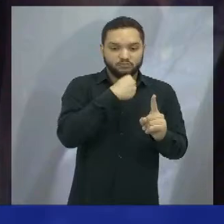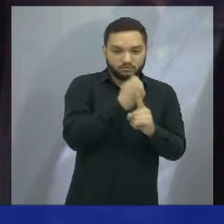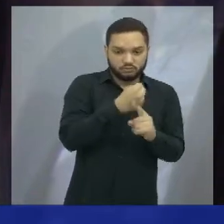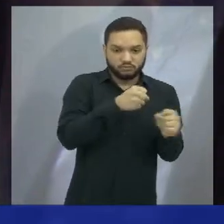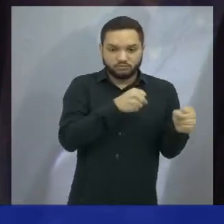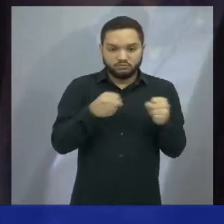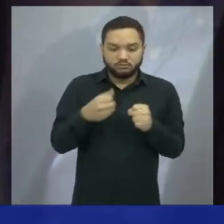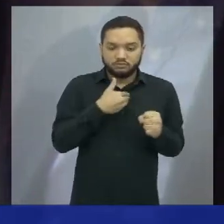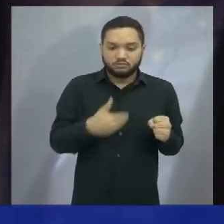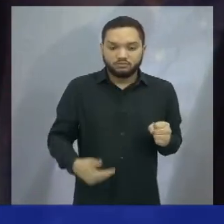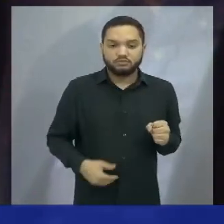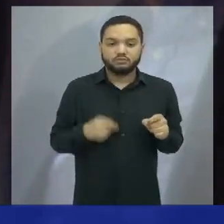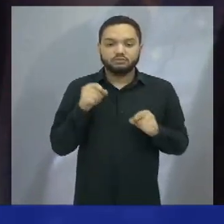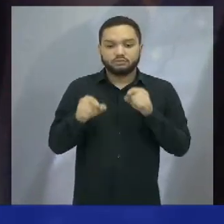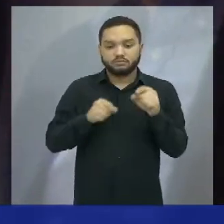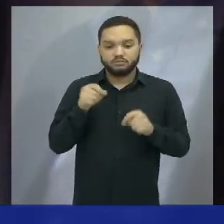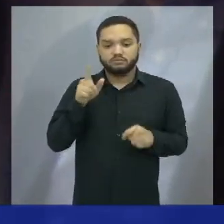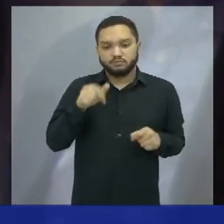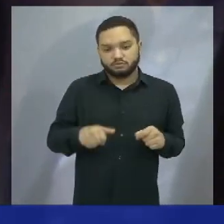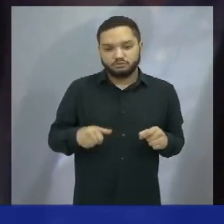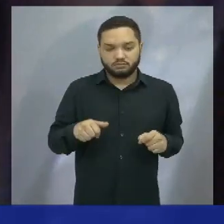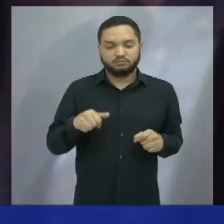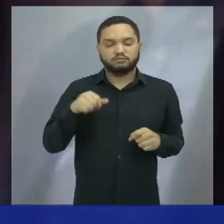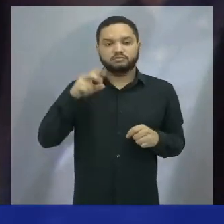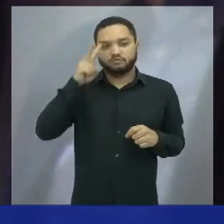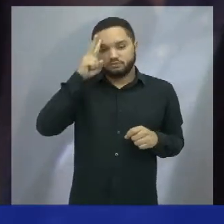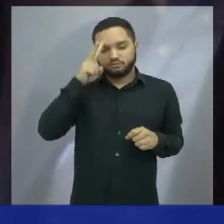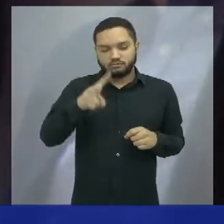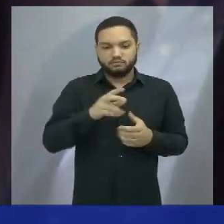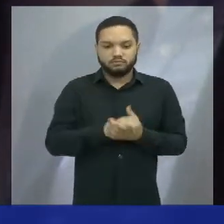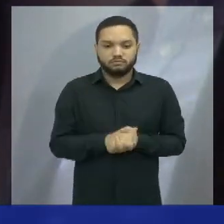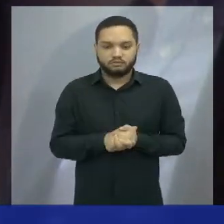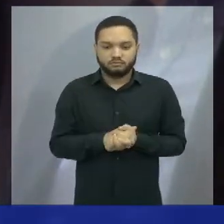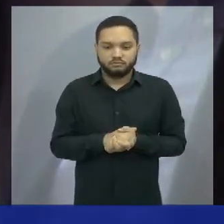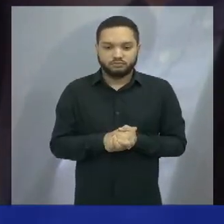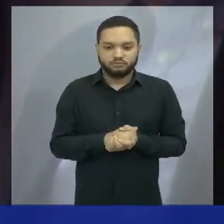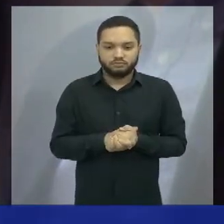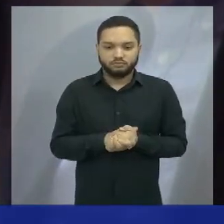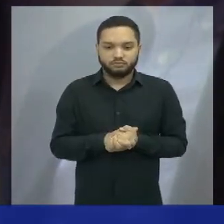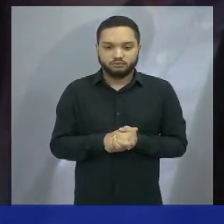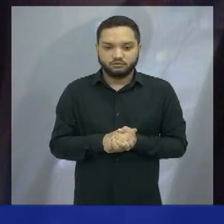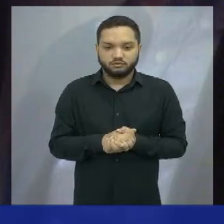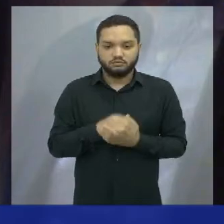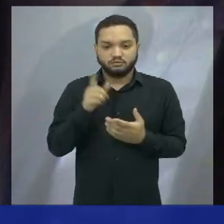poder público, gente, isso é muito forte. É a nossa